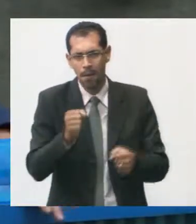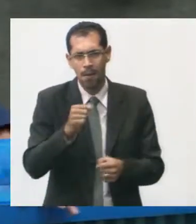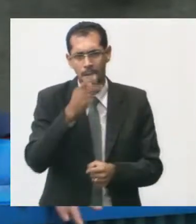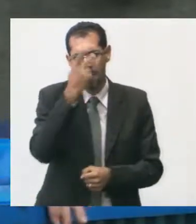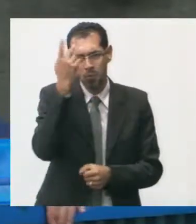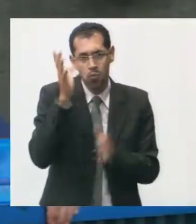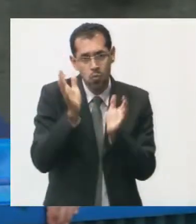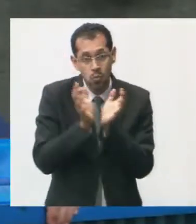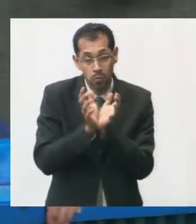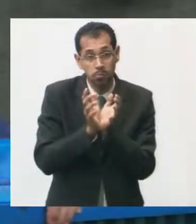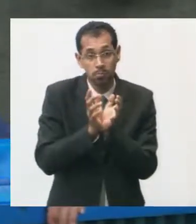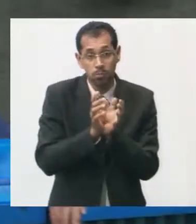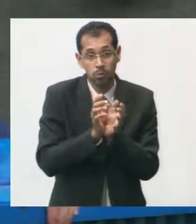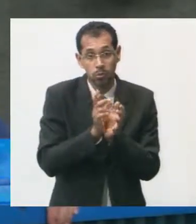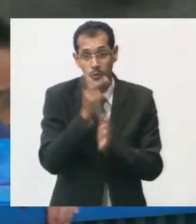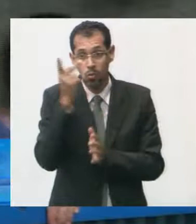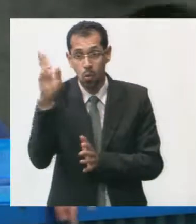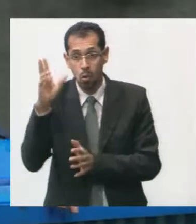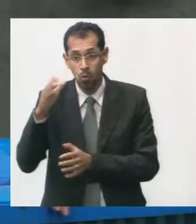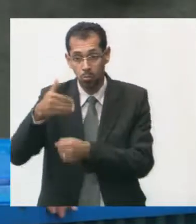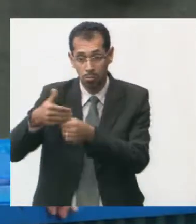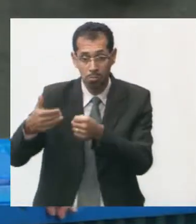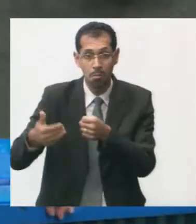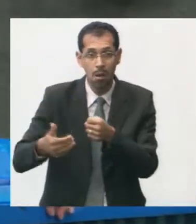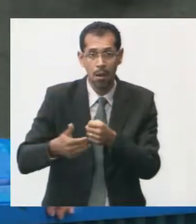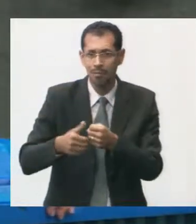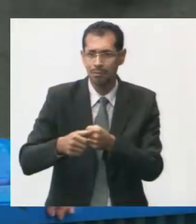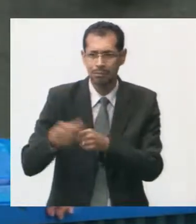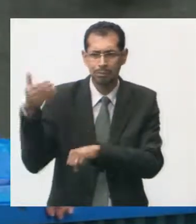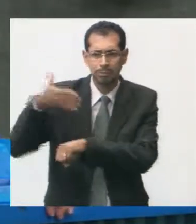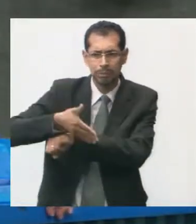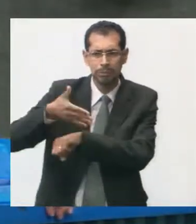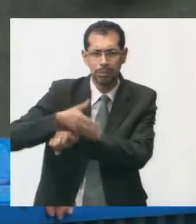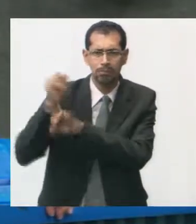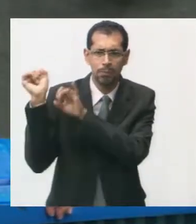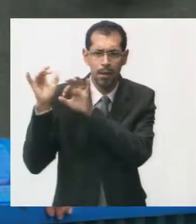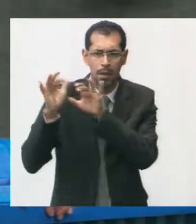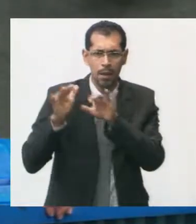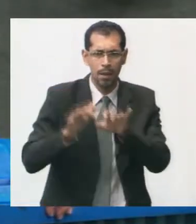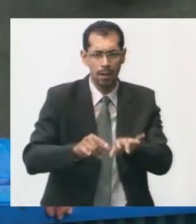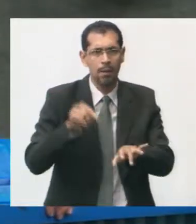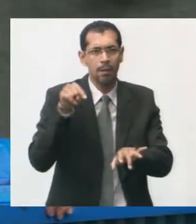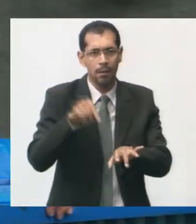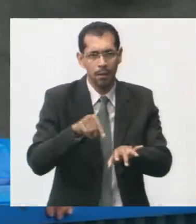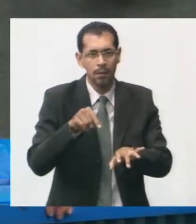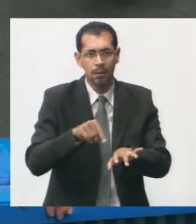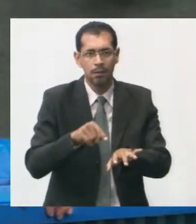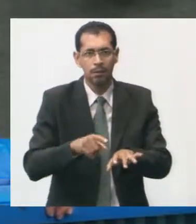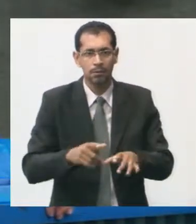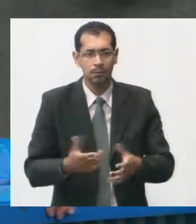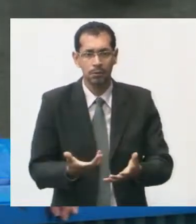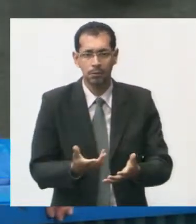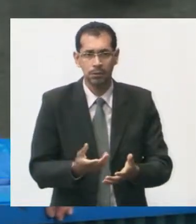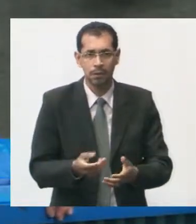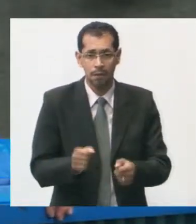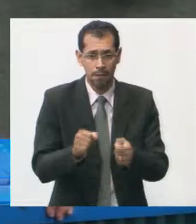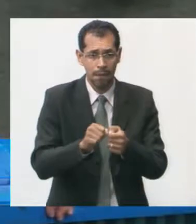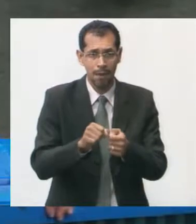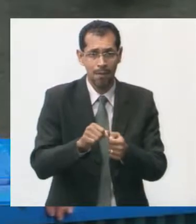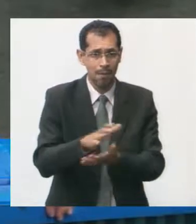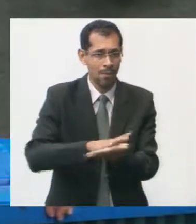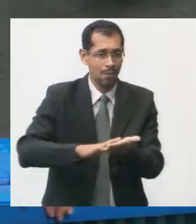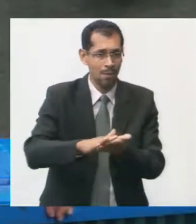comunidades, pessoas que não têm nada a ver com Taboazeiro, que não fazem nada por